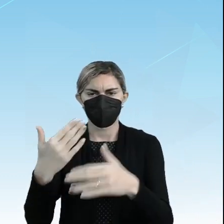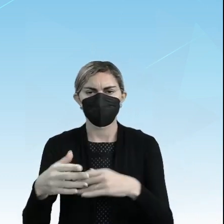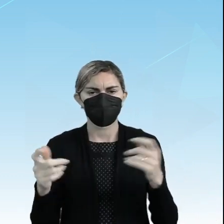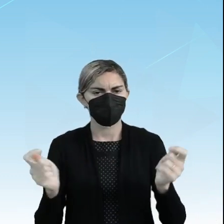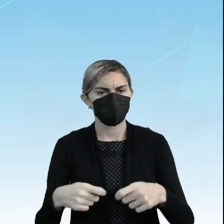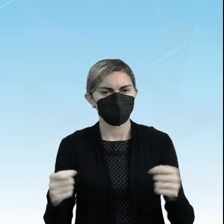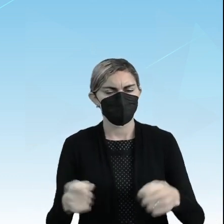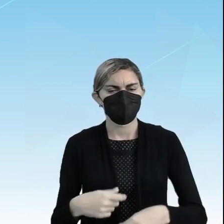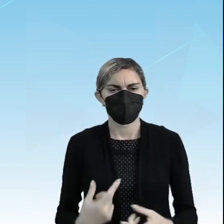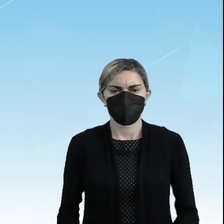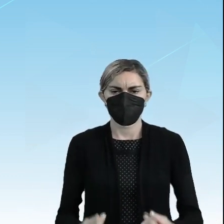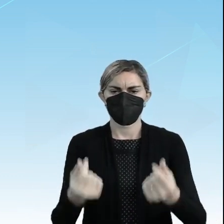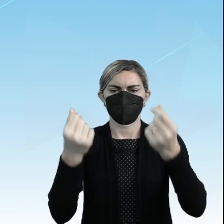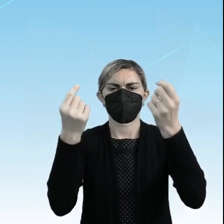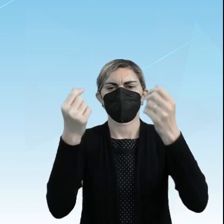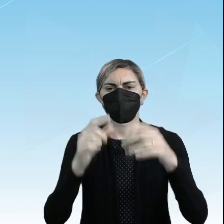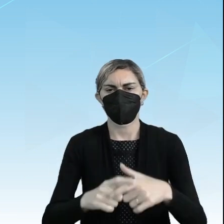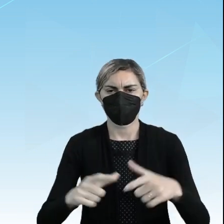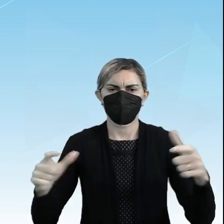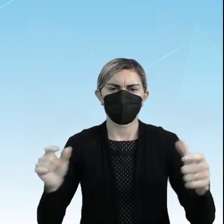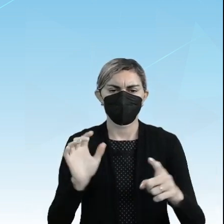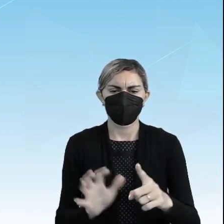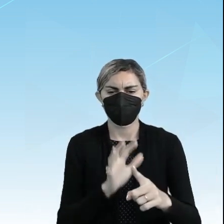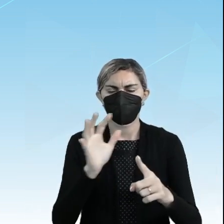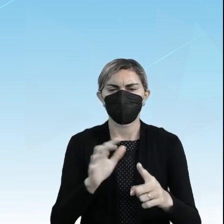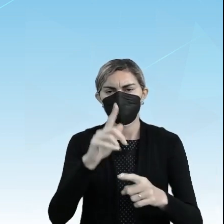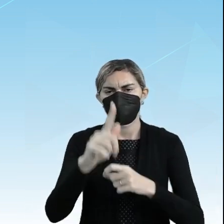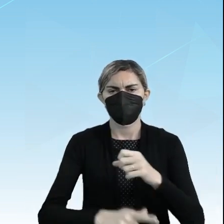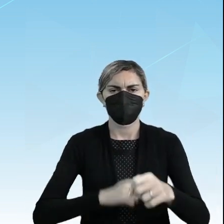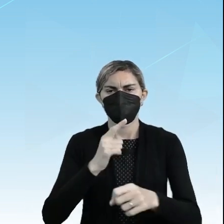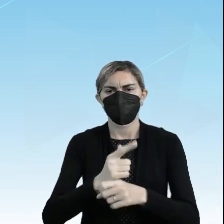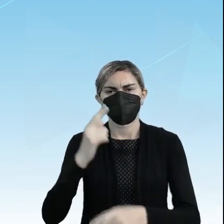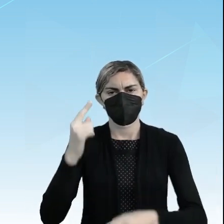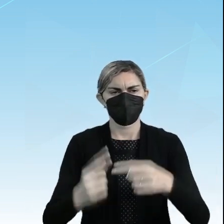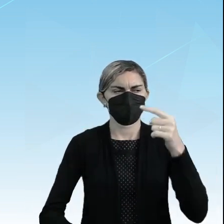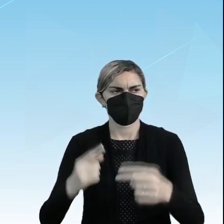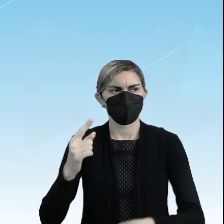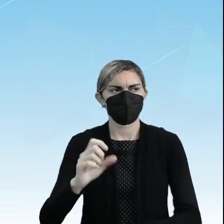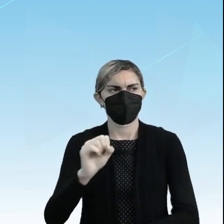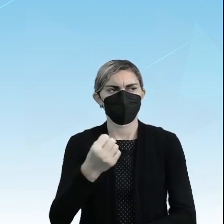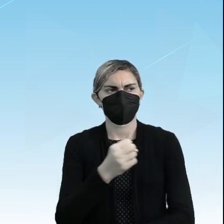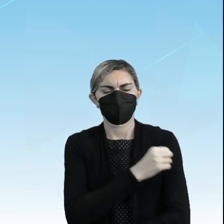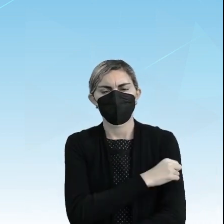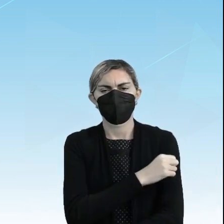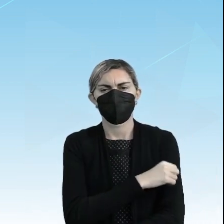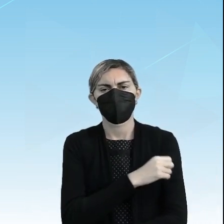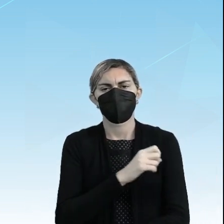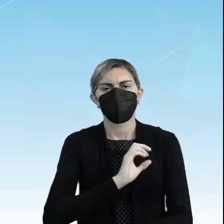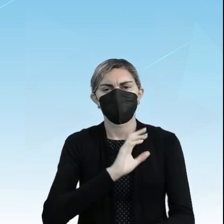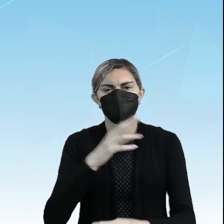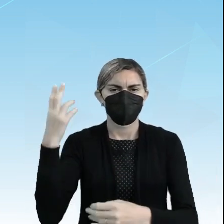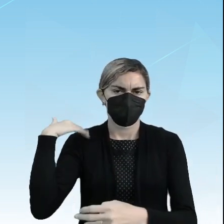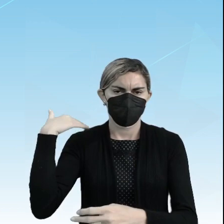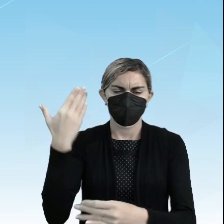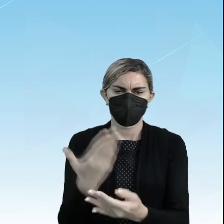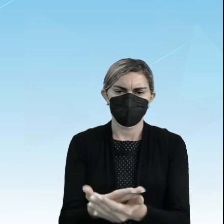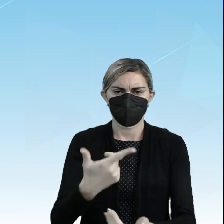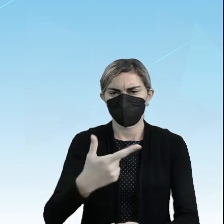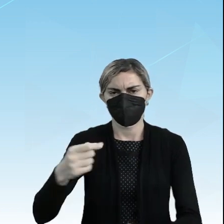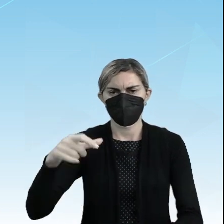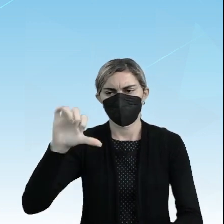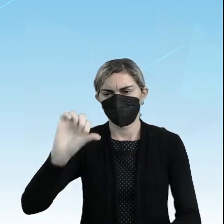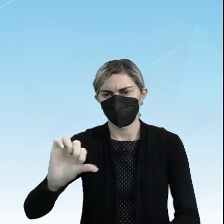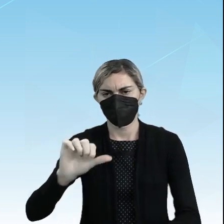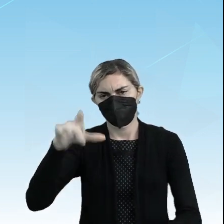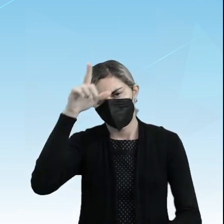poder econômico em uma maior influência geopolítica, tá, meu 8º ano? Presta atenção. Então, desde 2009,